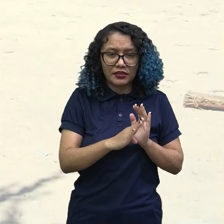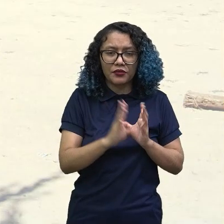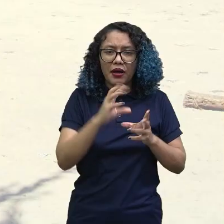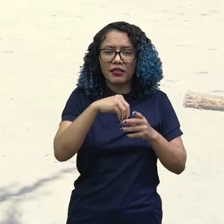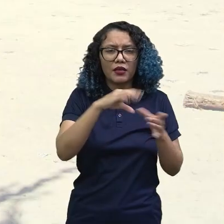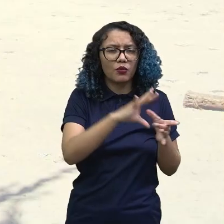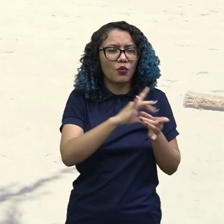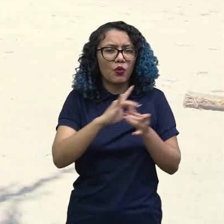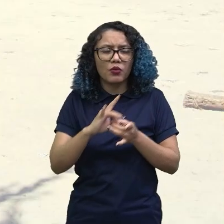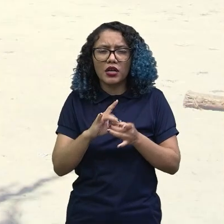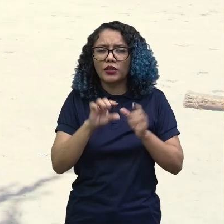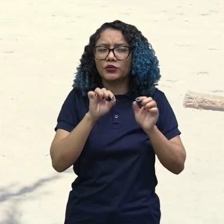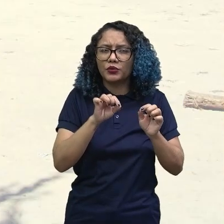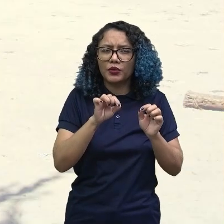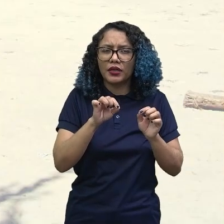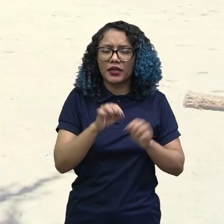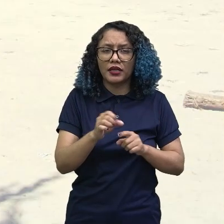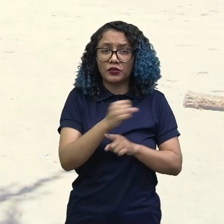no contexto